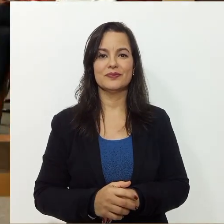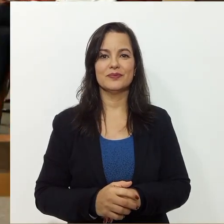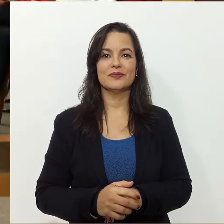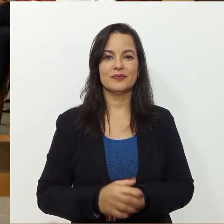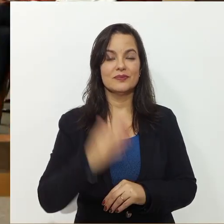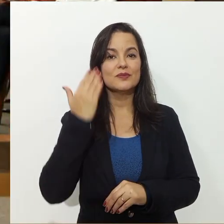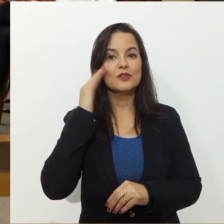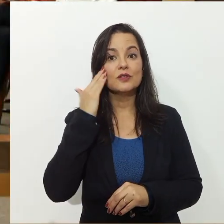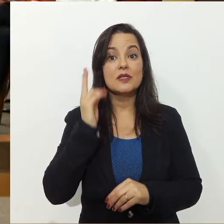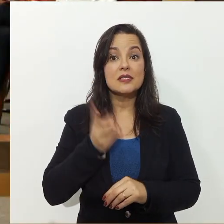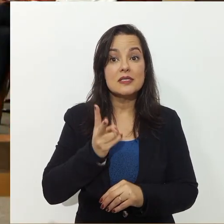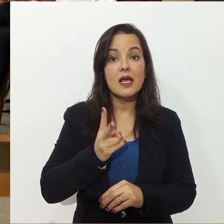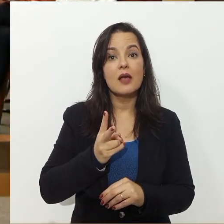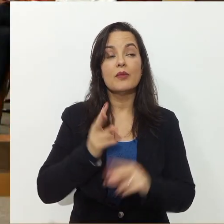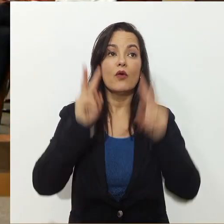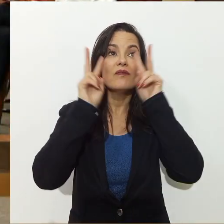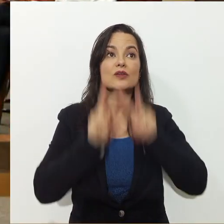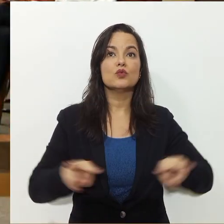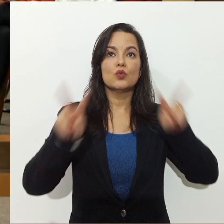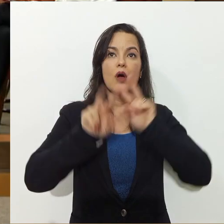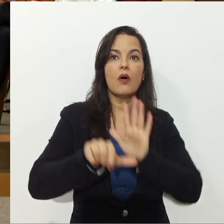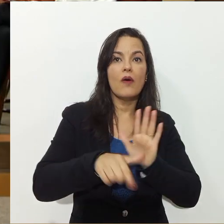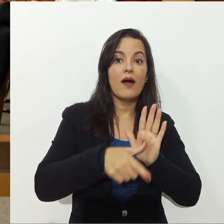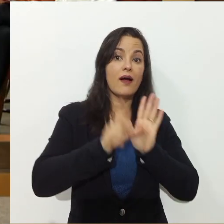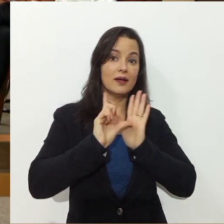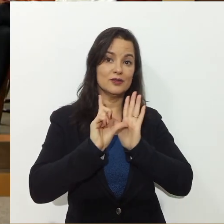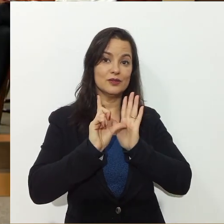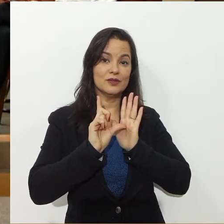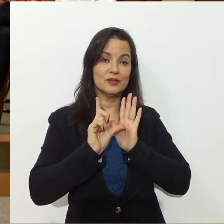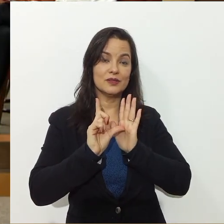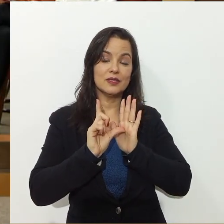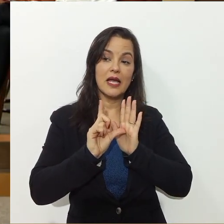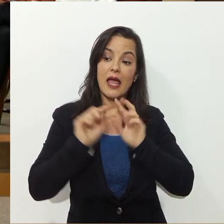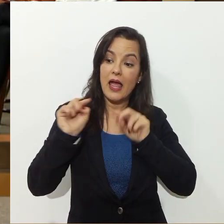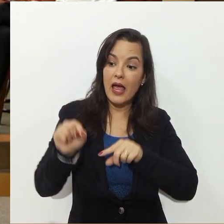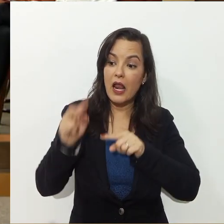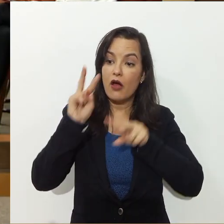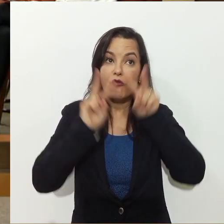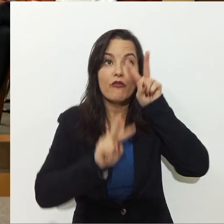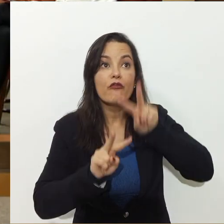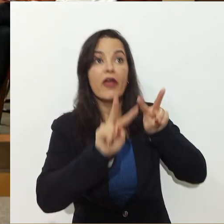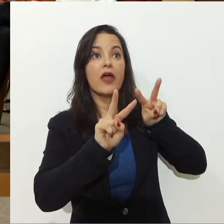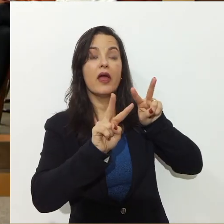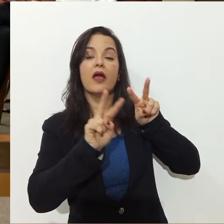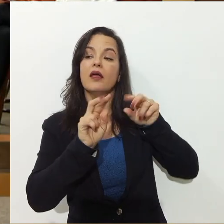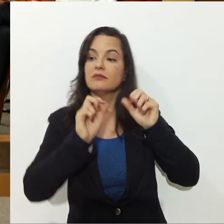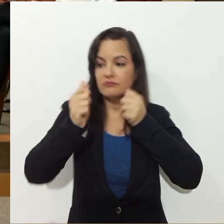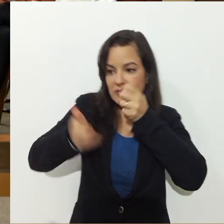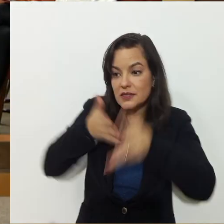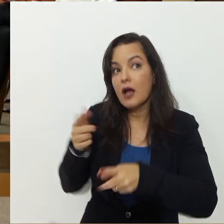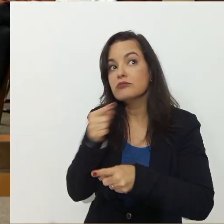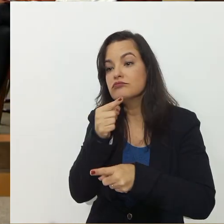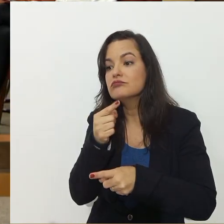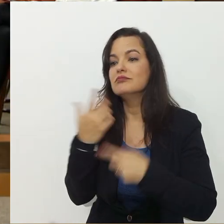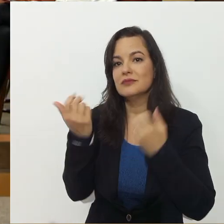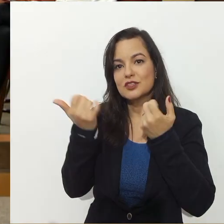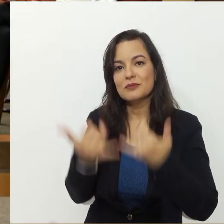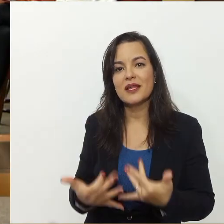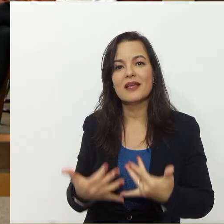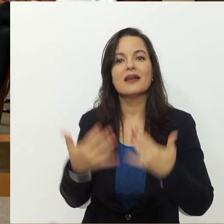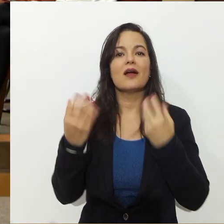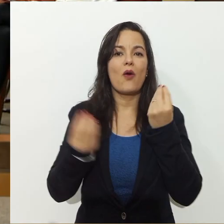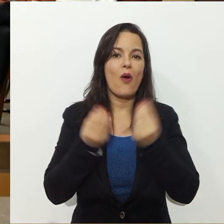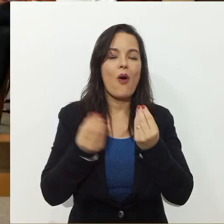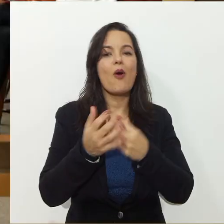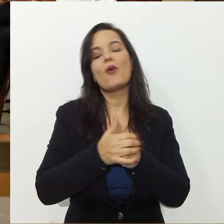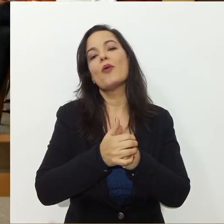sempre partimos do visual. Tudo que a criança vê, a gente sinaliza para ela. Então, a gente vai sinalizando o mundo para ela, né? A